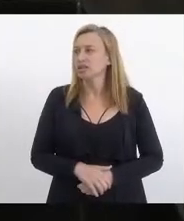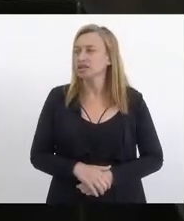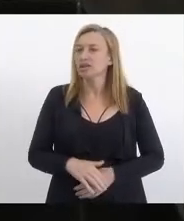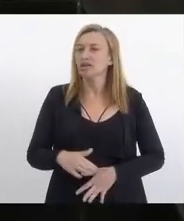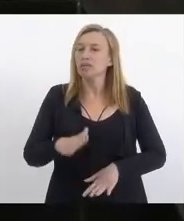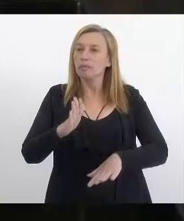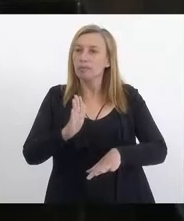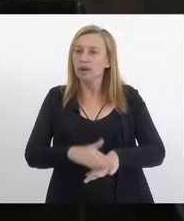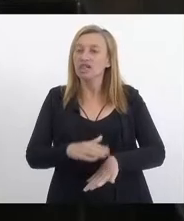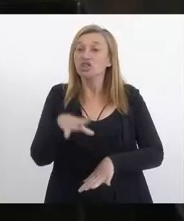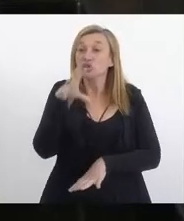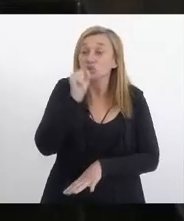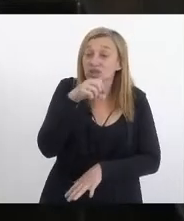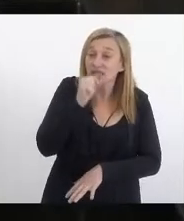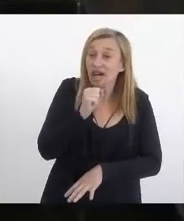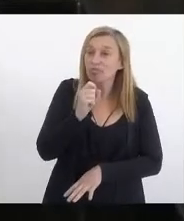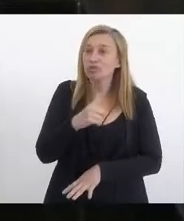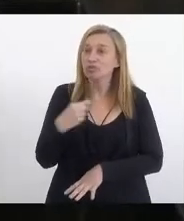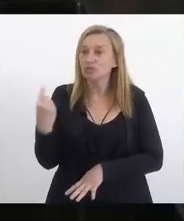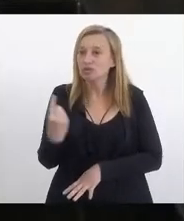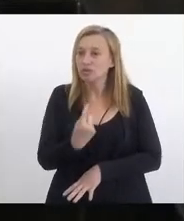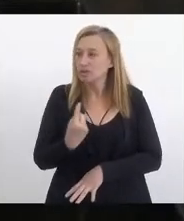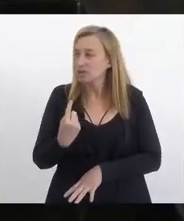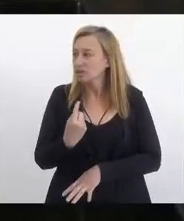mas no sábado nós fomos